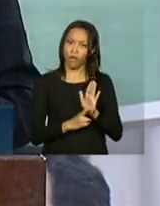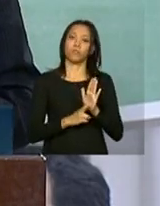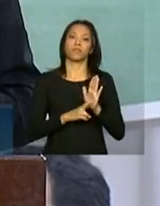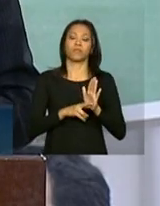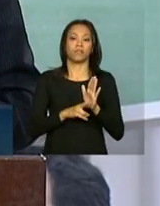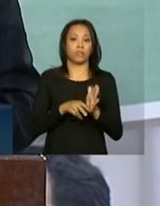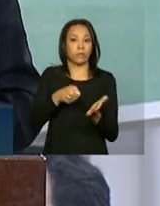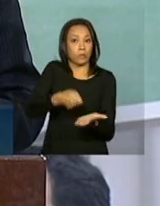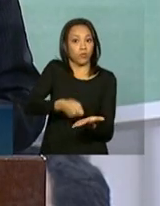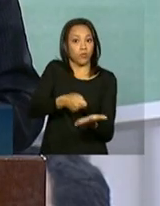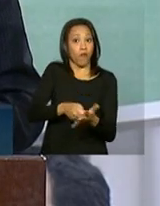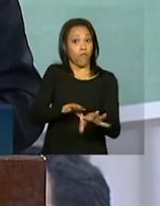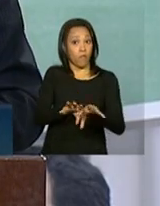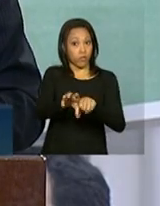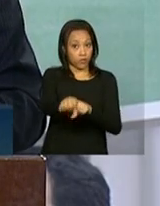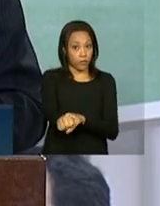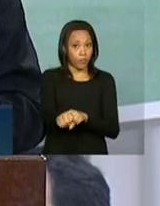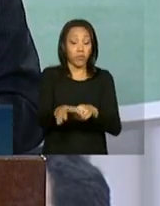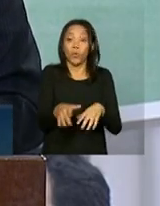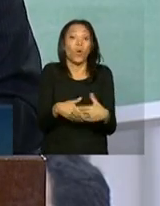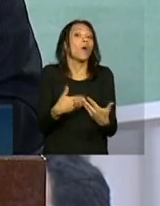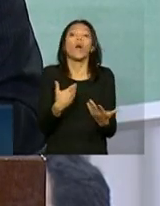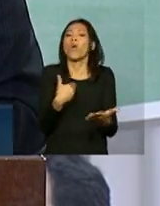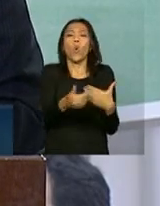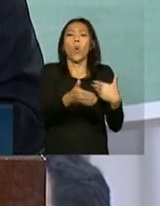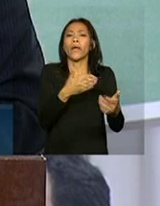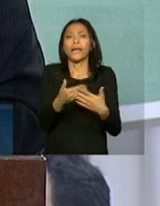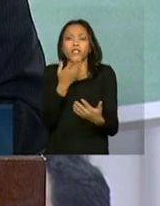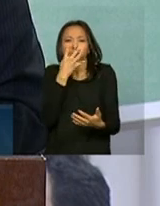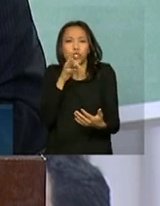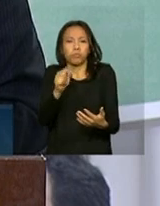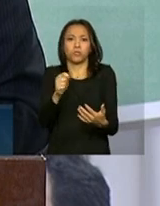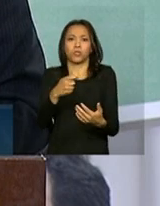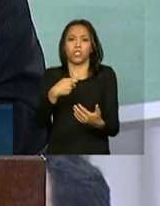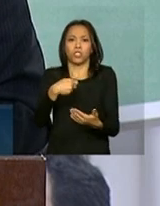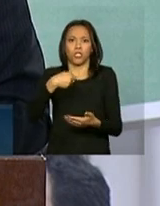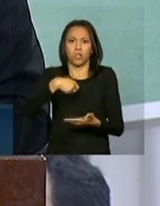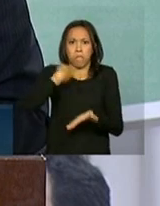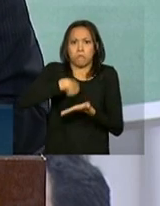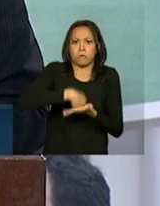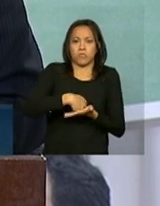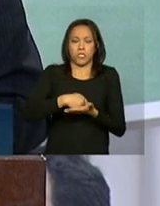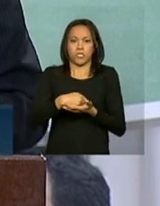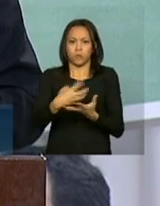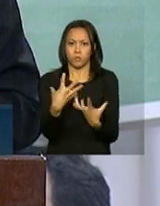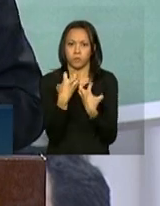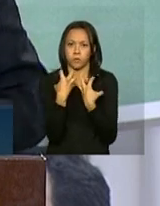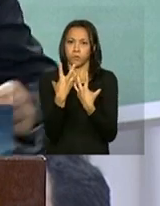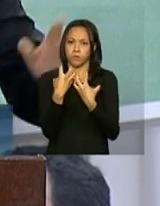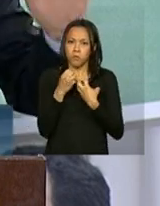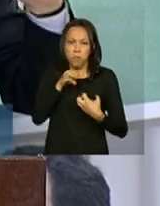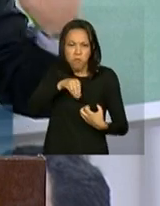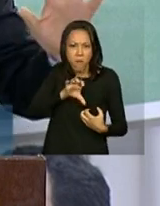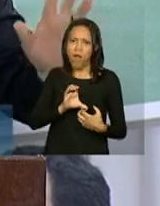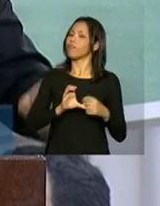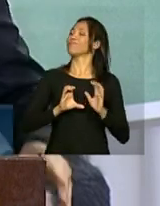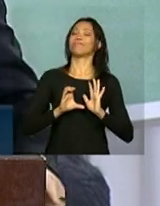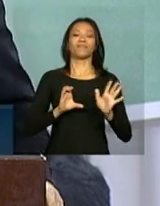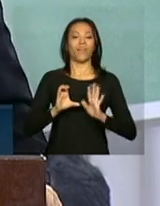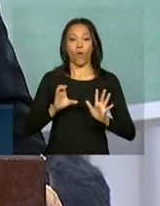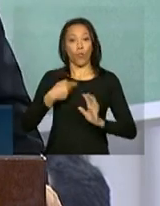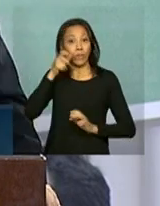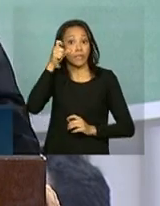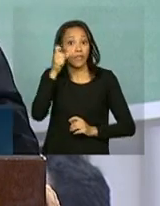formação. Portanto, não vai adiantar qualquer tipo de pressão sobre o MEC. Porque o que vai funcionar aqui é o interesse público